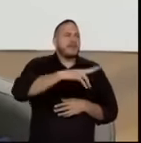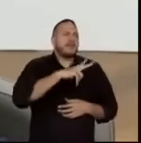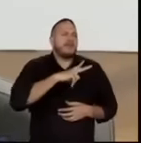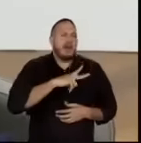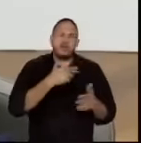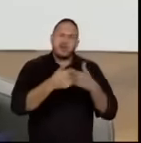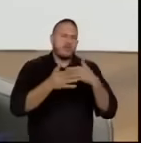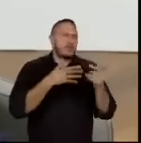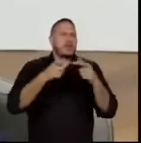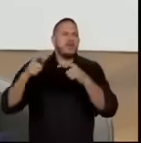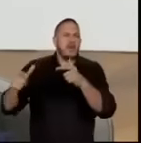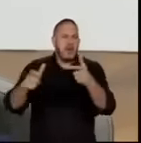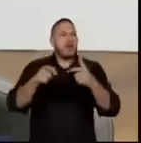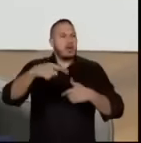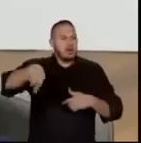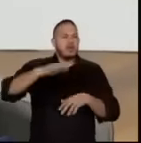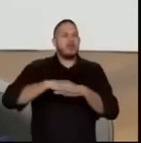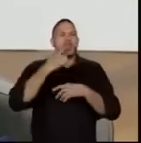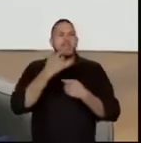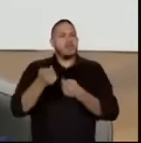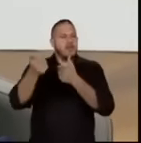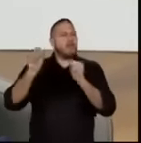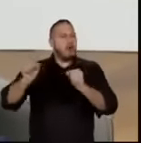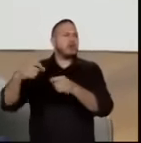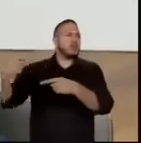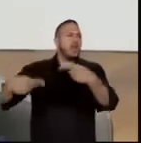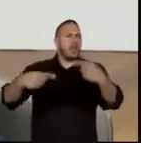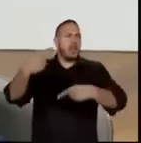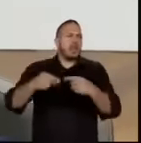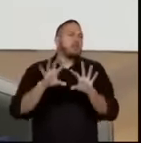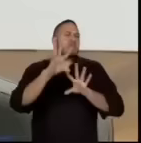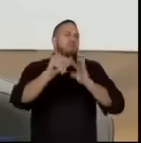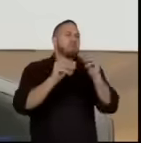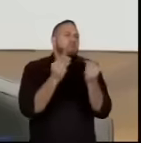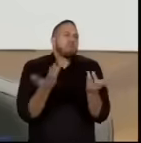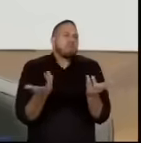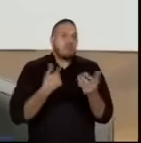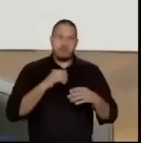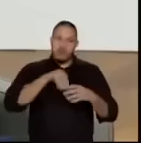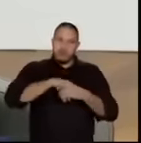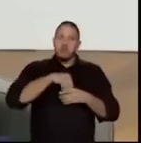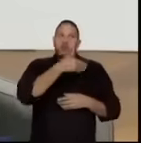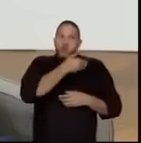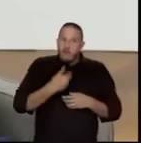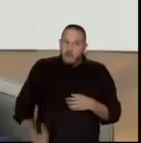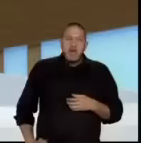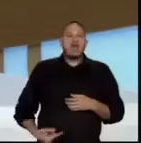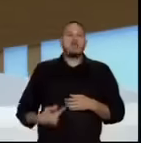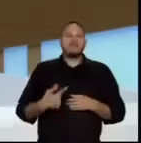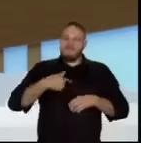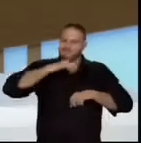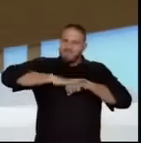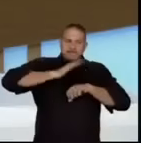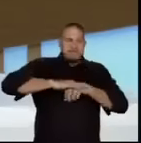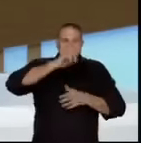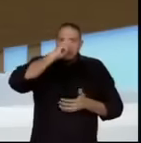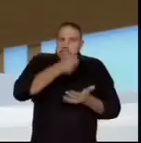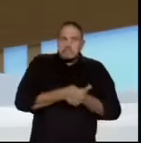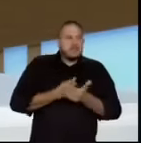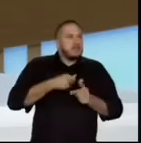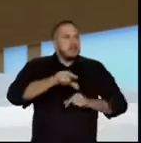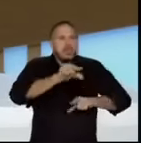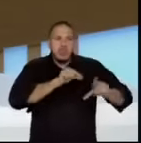tem o benefício de poder fazer discussões em abstrato. Quem está no governo tem que fazer as escolhas de